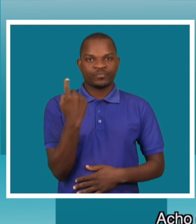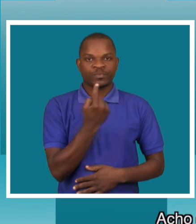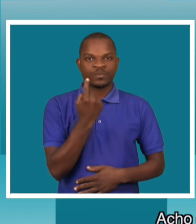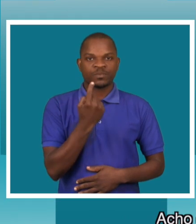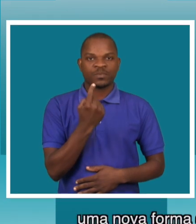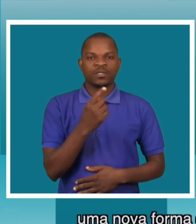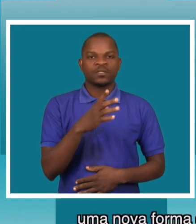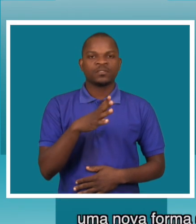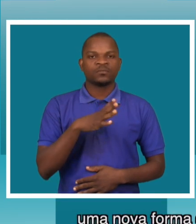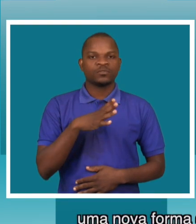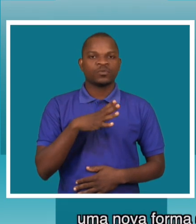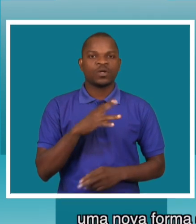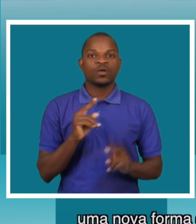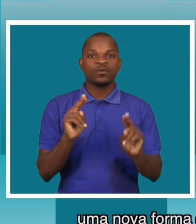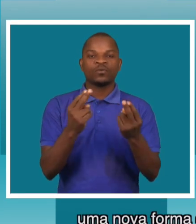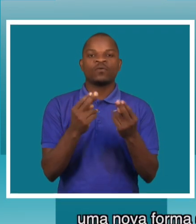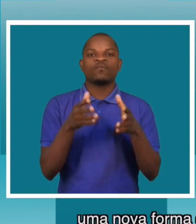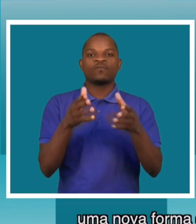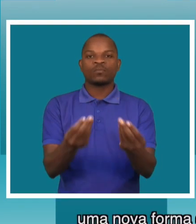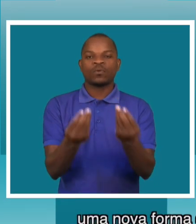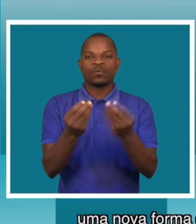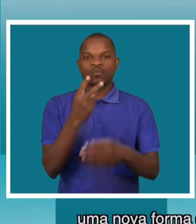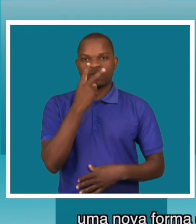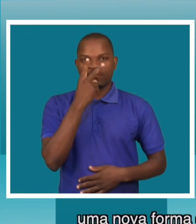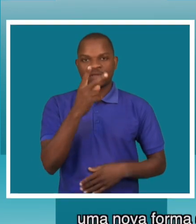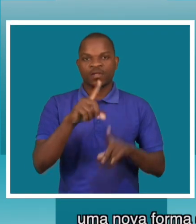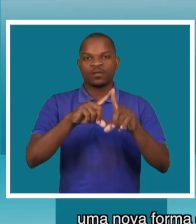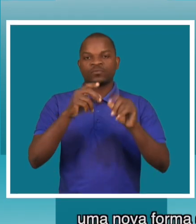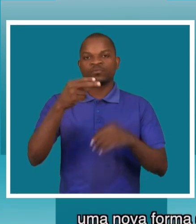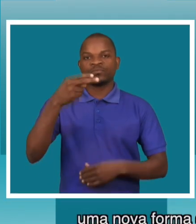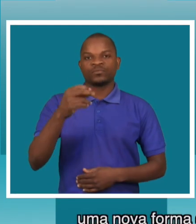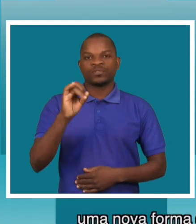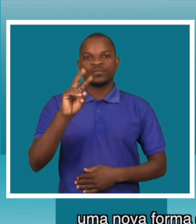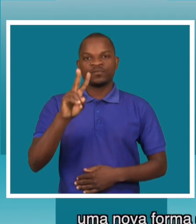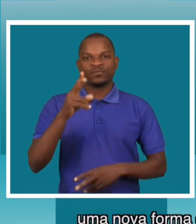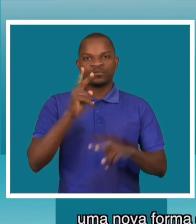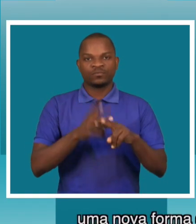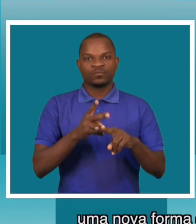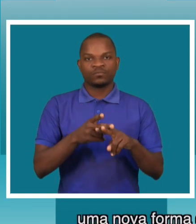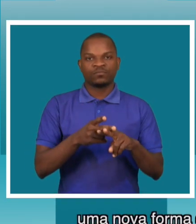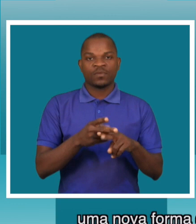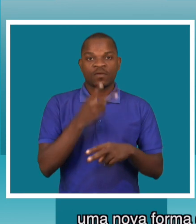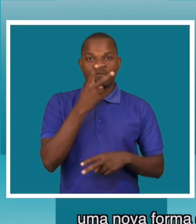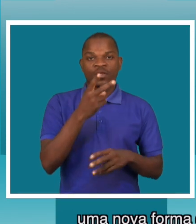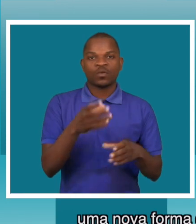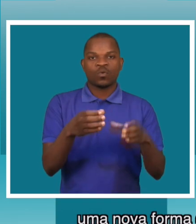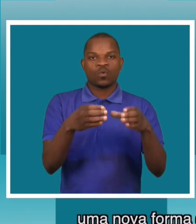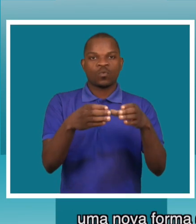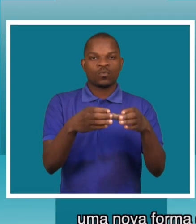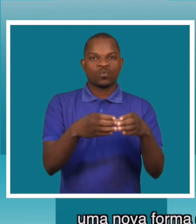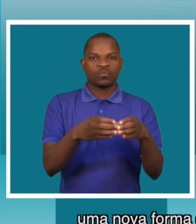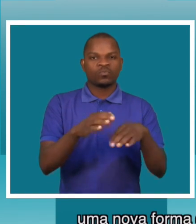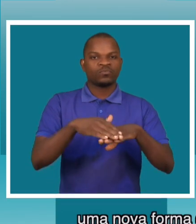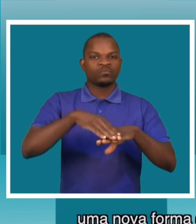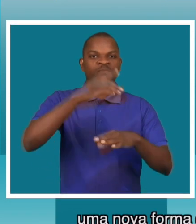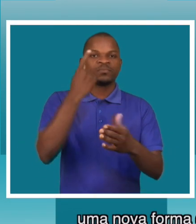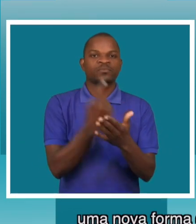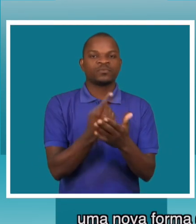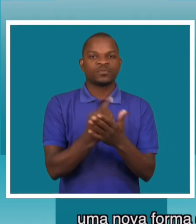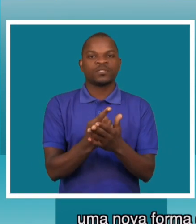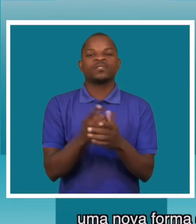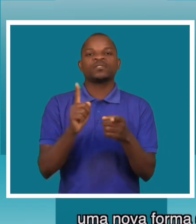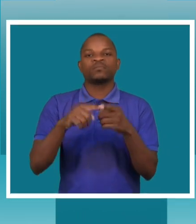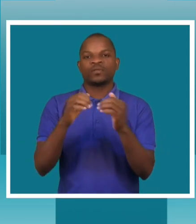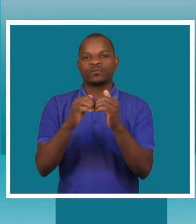pessoalmente, uma nova maneira de olhar para o HIV-Sida. Tendo em consideração um grupo muito importante